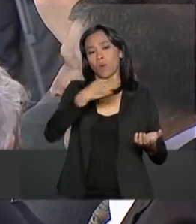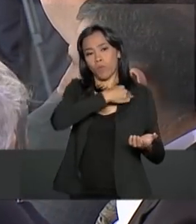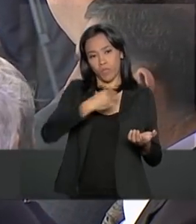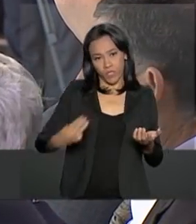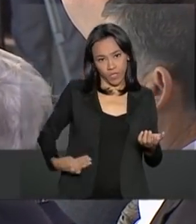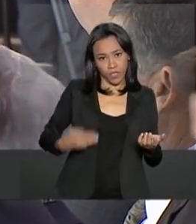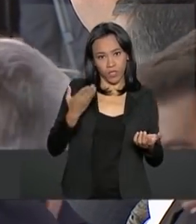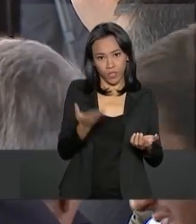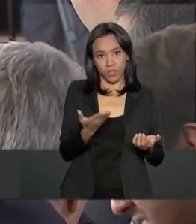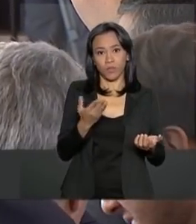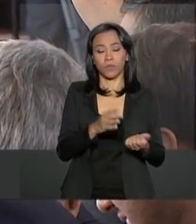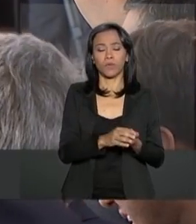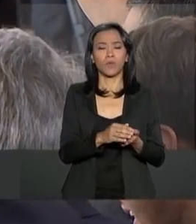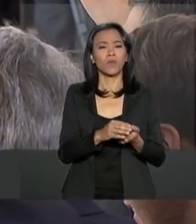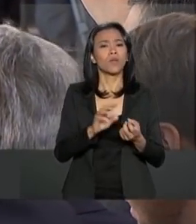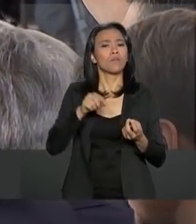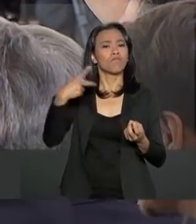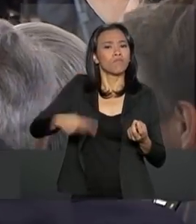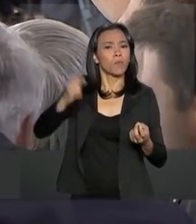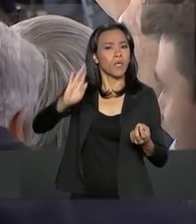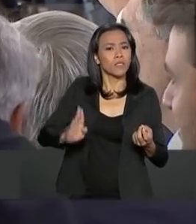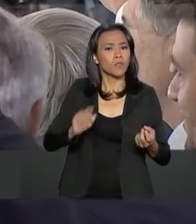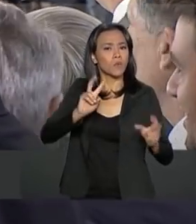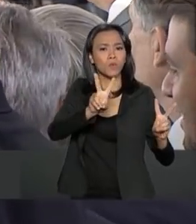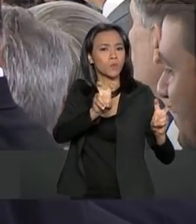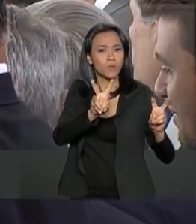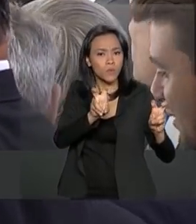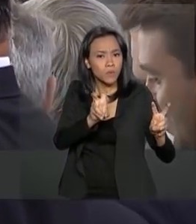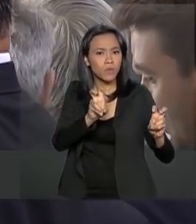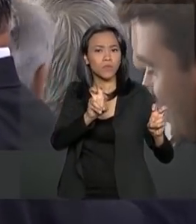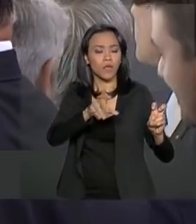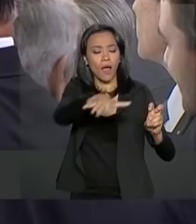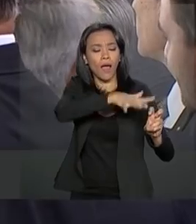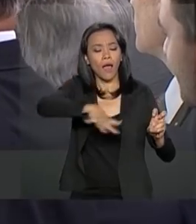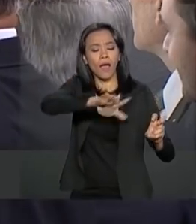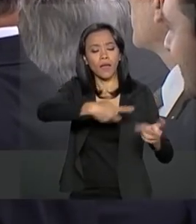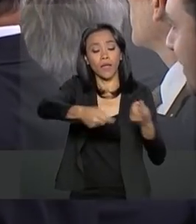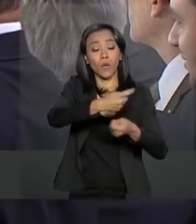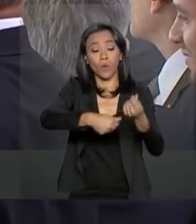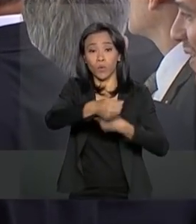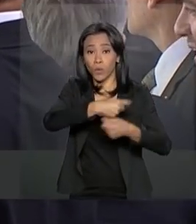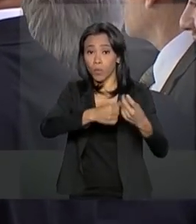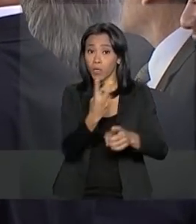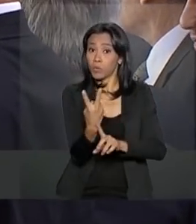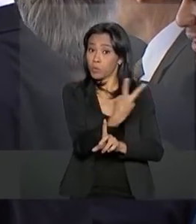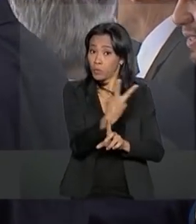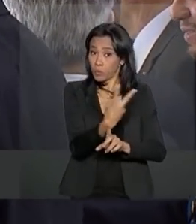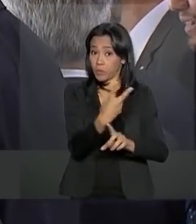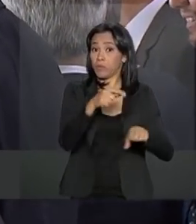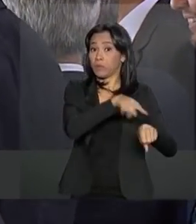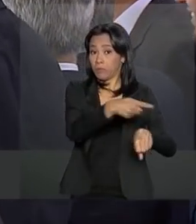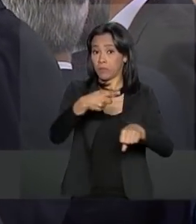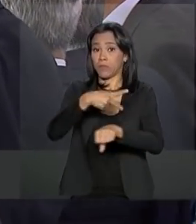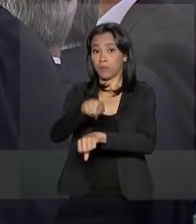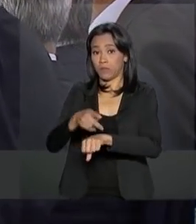Tereza Cristina, para tratar de assuntos relacionados à área econômica dos dois países.